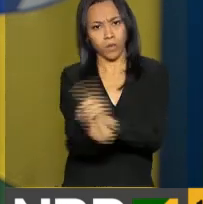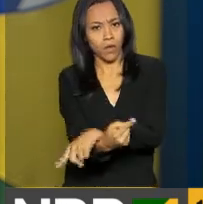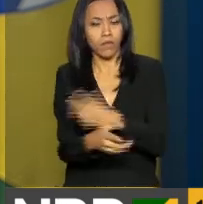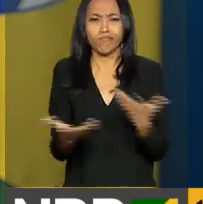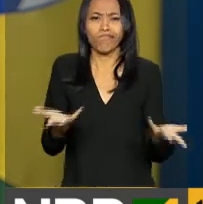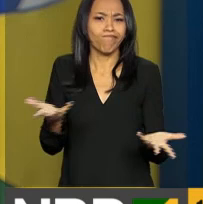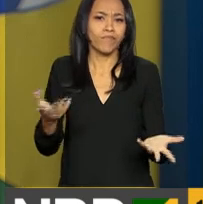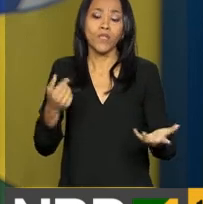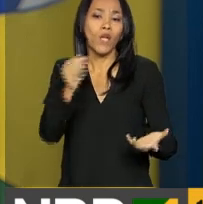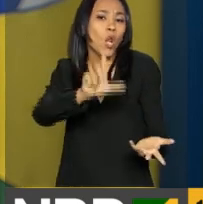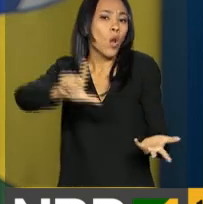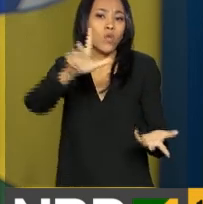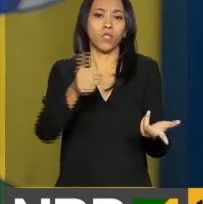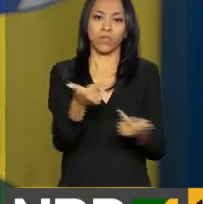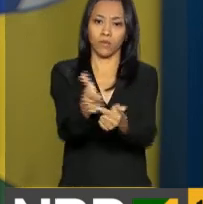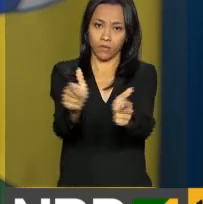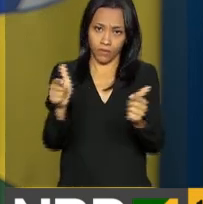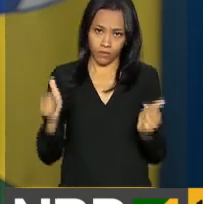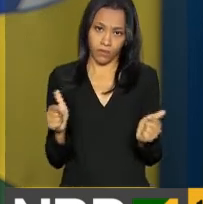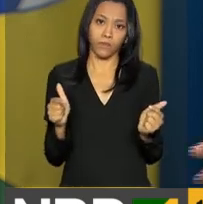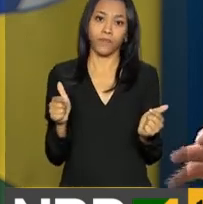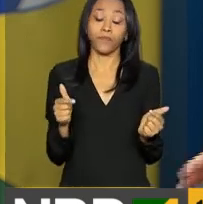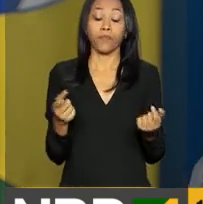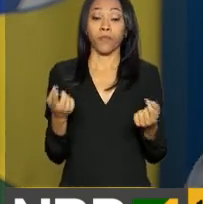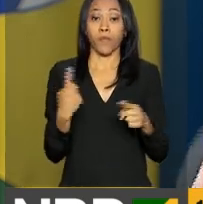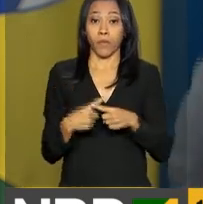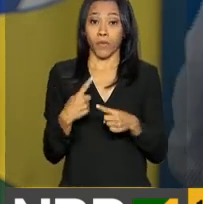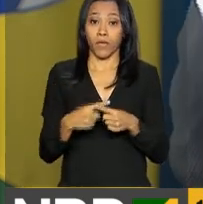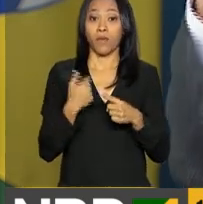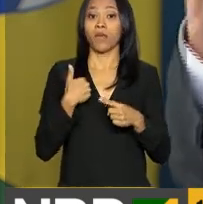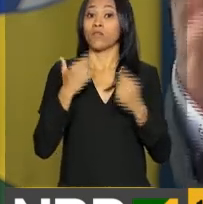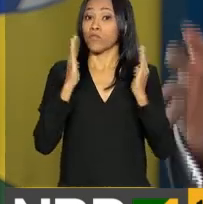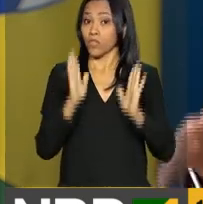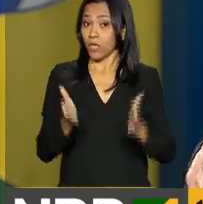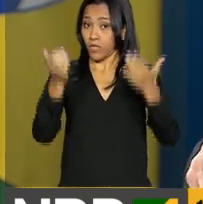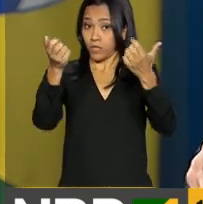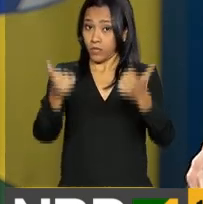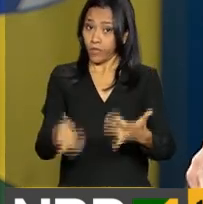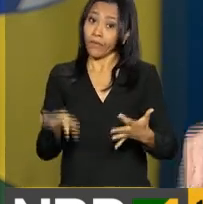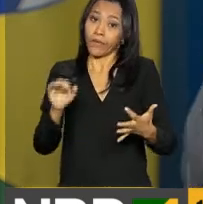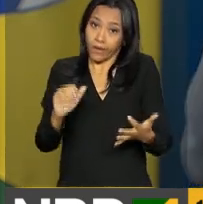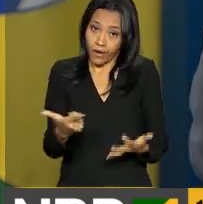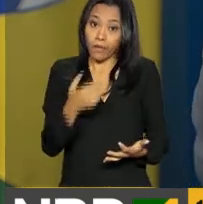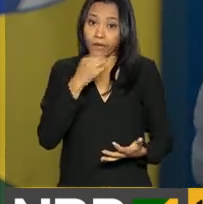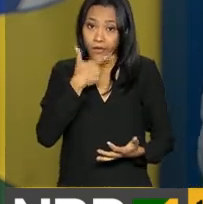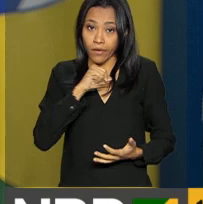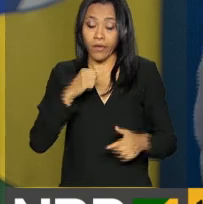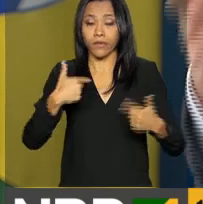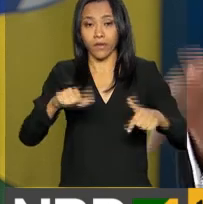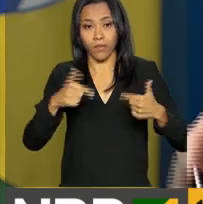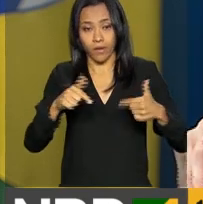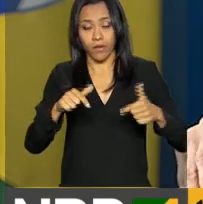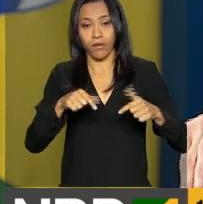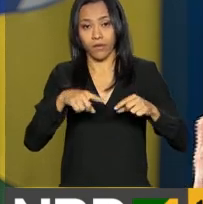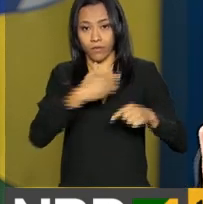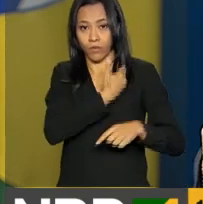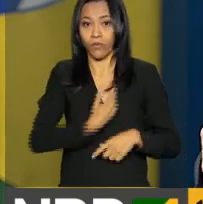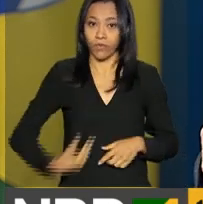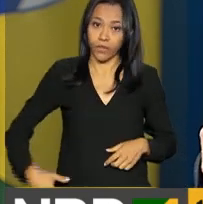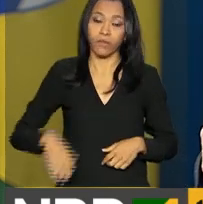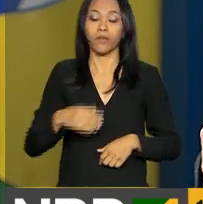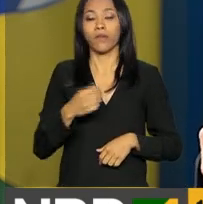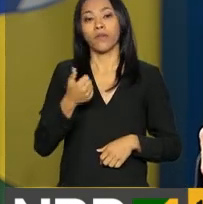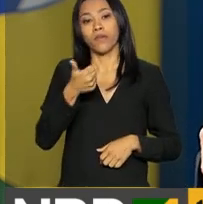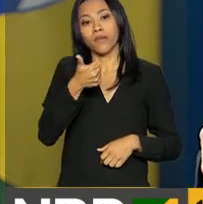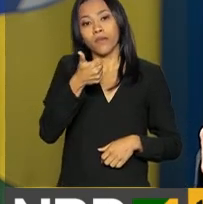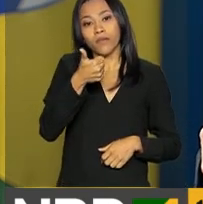E eu digo isso com toda tranquilidade, porque, repito, é claro que o servidor público que ganha 20, 30 mil, 15